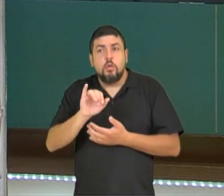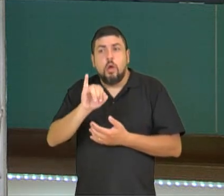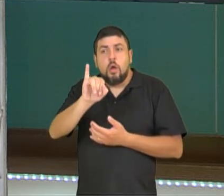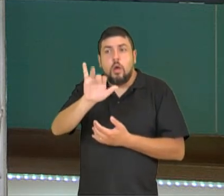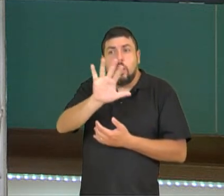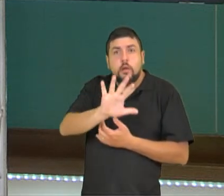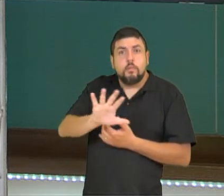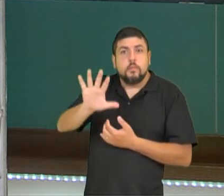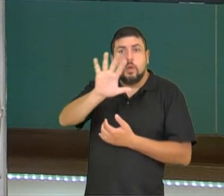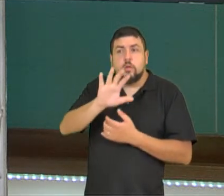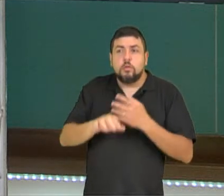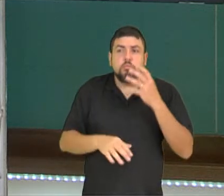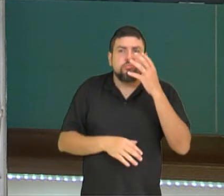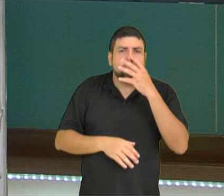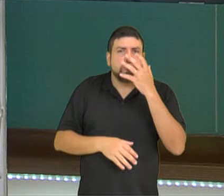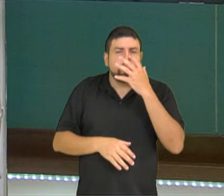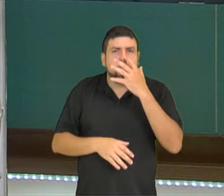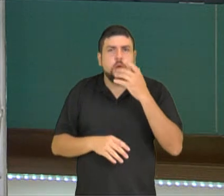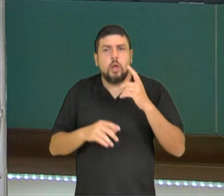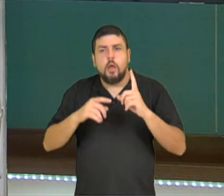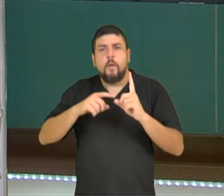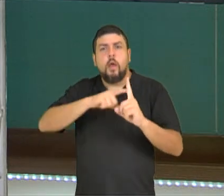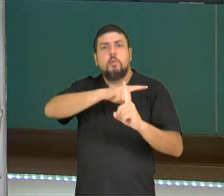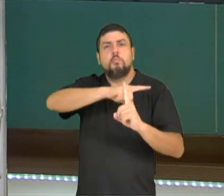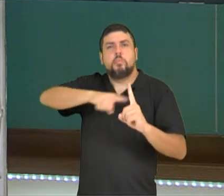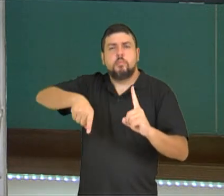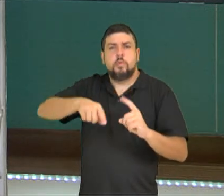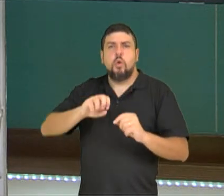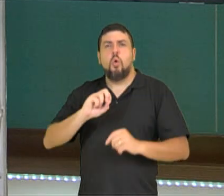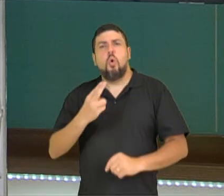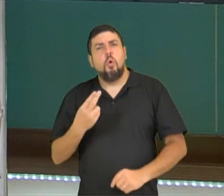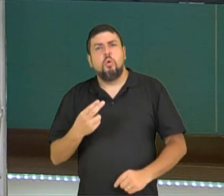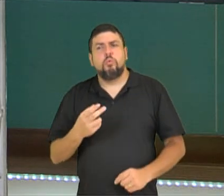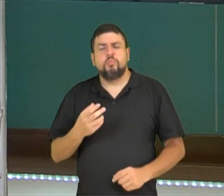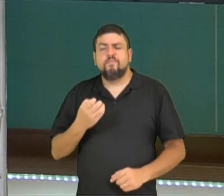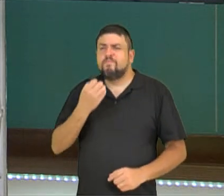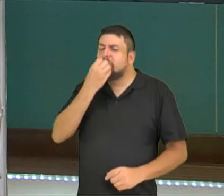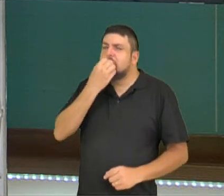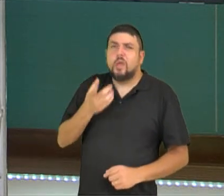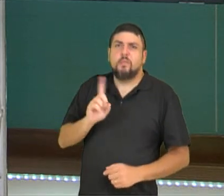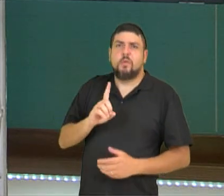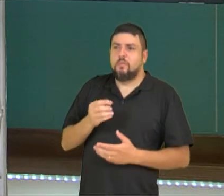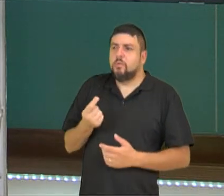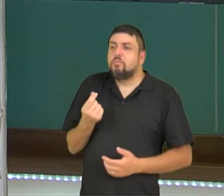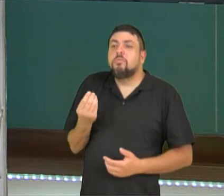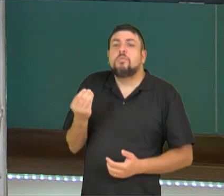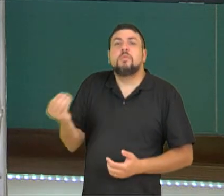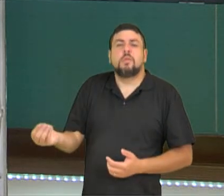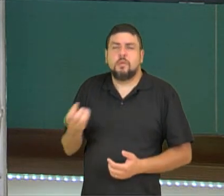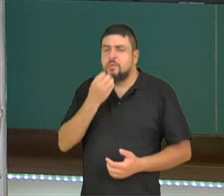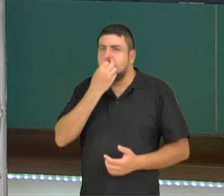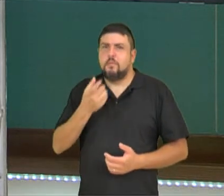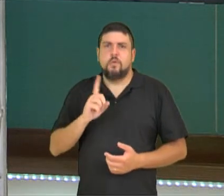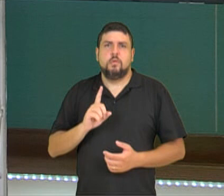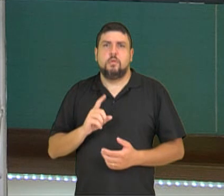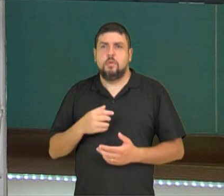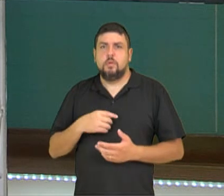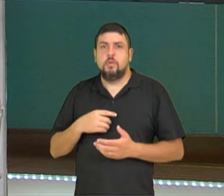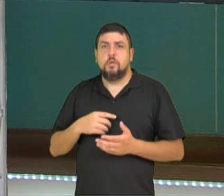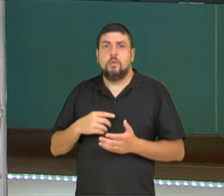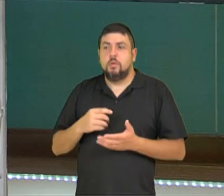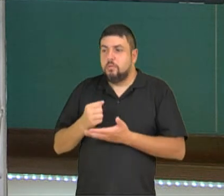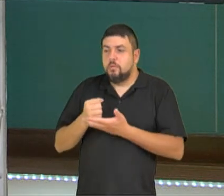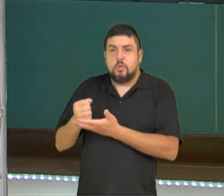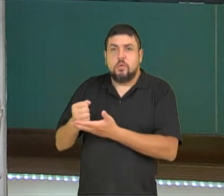que é proibido dar esmola, ou então não é interessante dar a esmola. E dizendo que não vai ajudar. Os dois cartazes